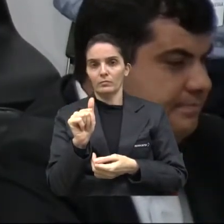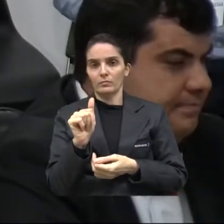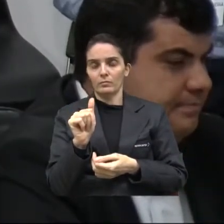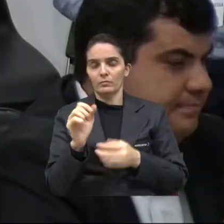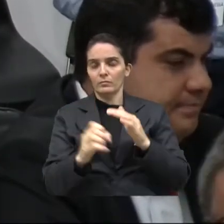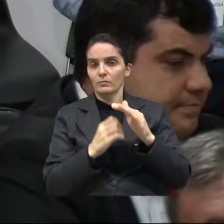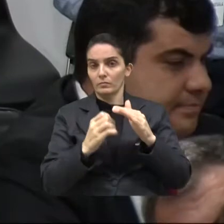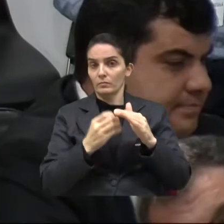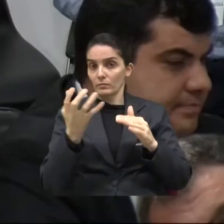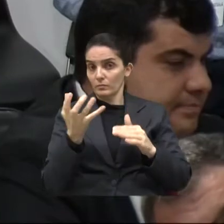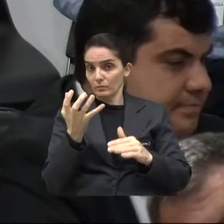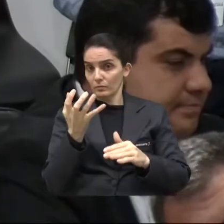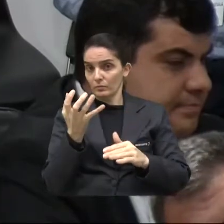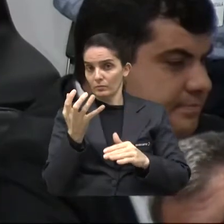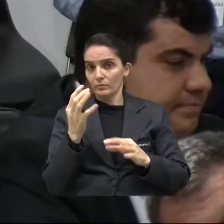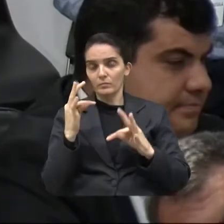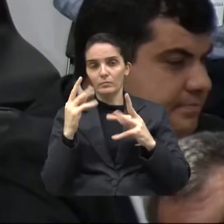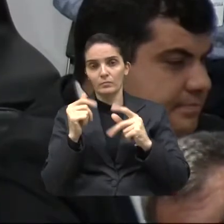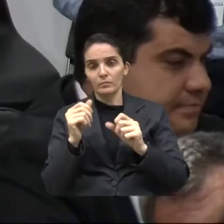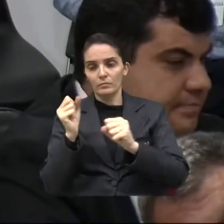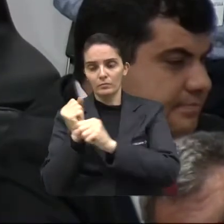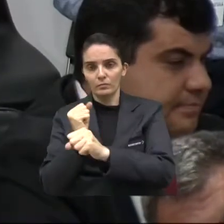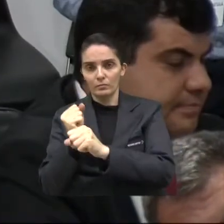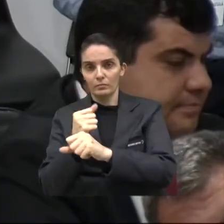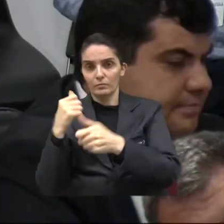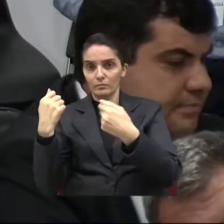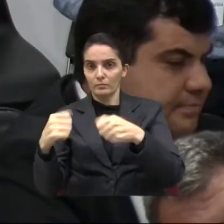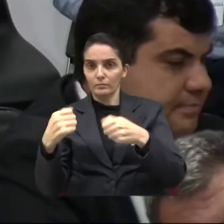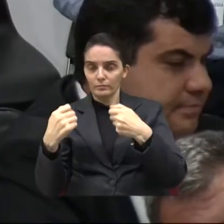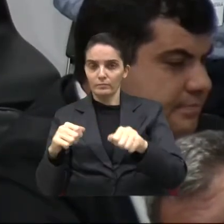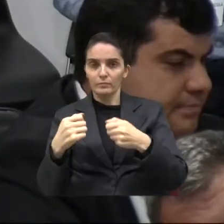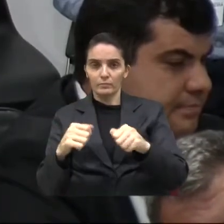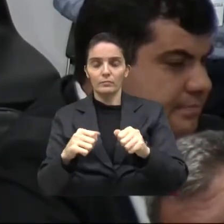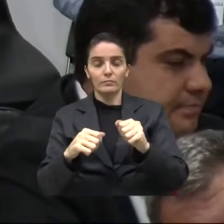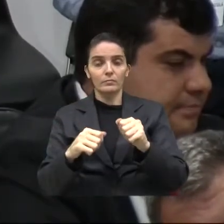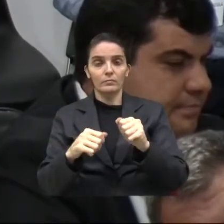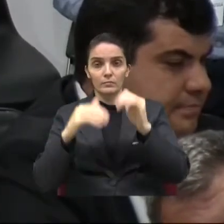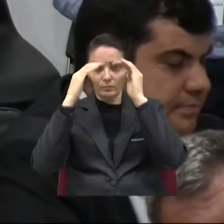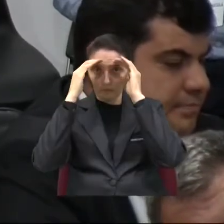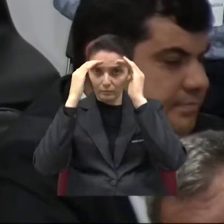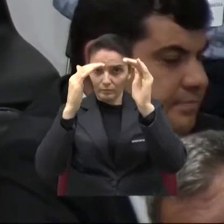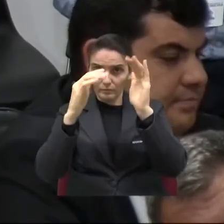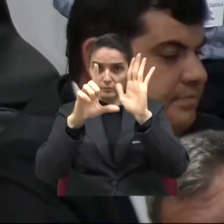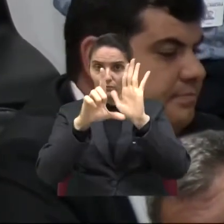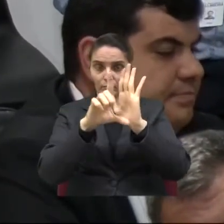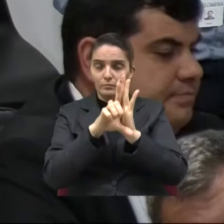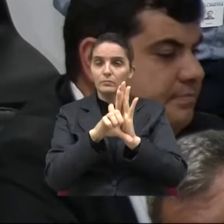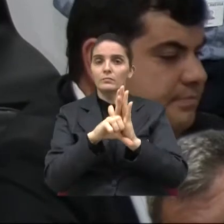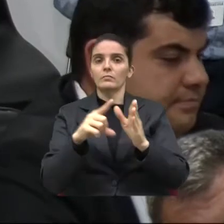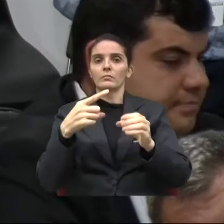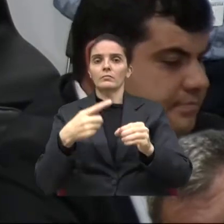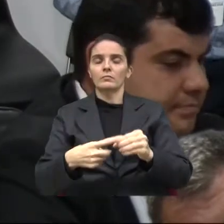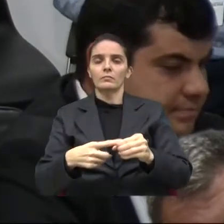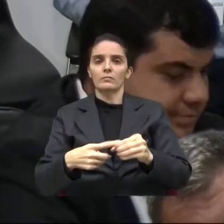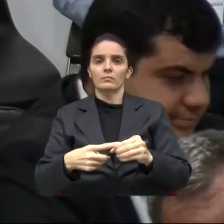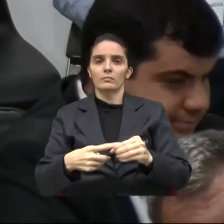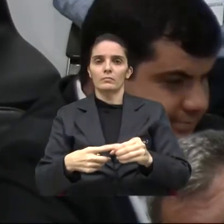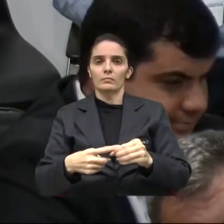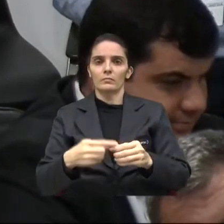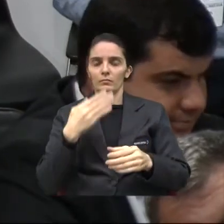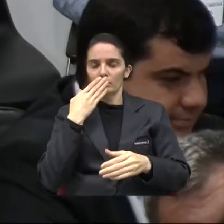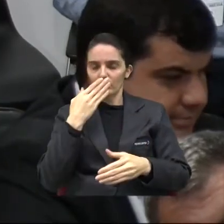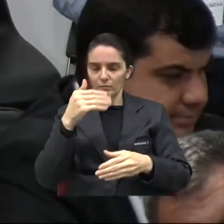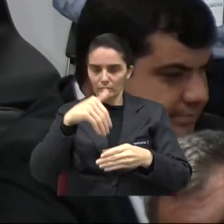investidor, tudo que ele quiser fazer tem que passar por toda a legislação municipal para ser aprovado. Então eu peço o